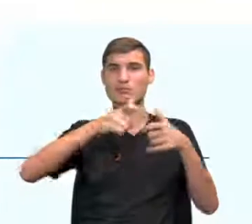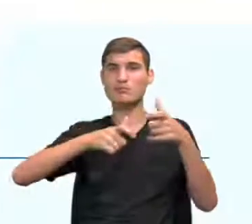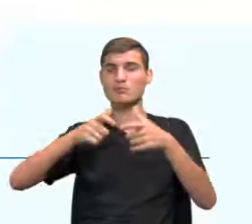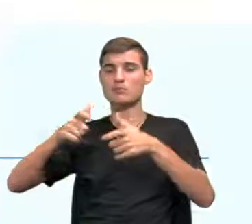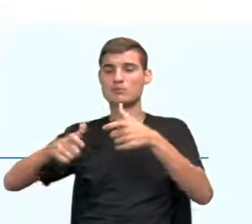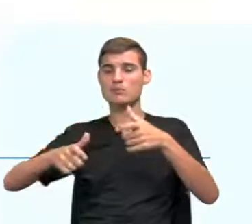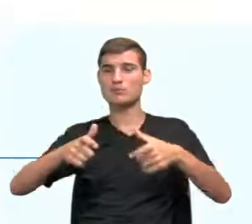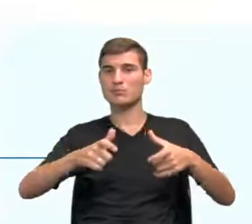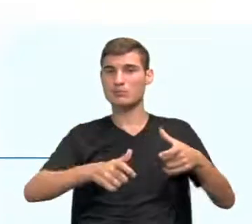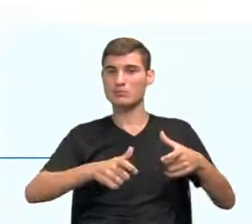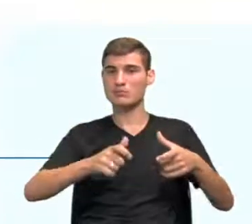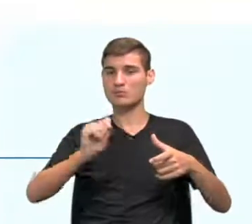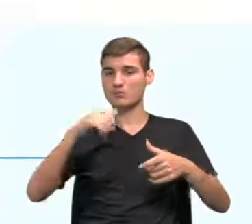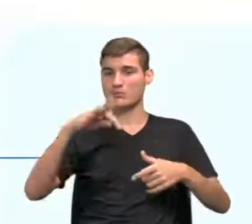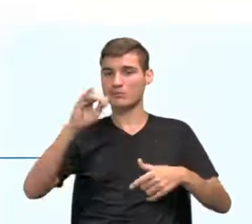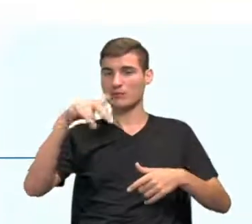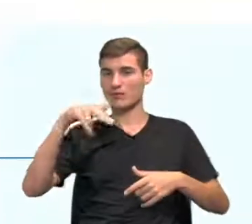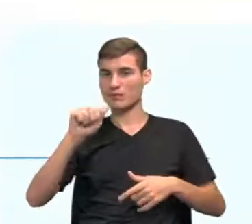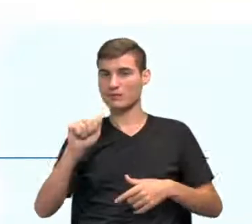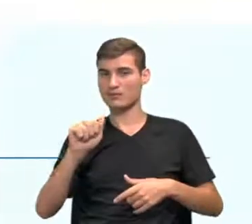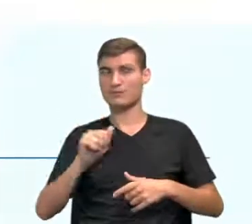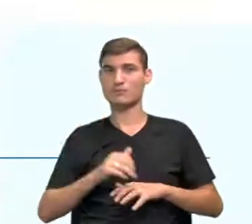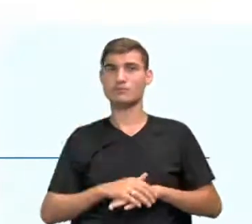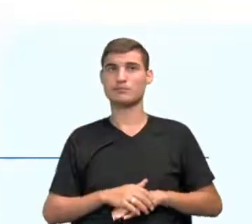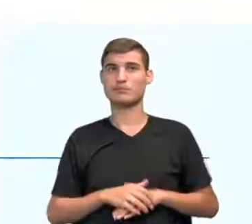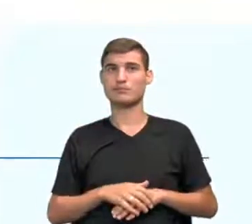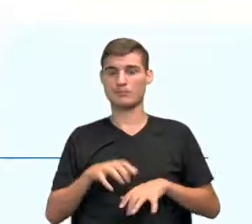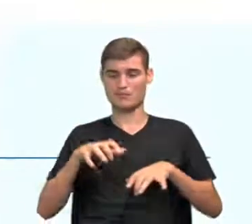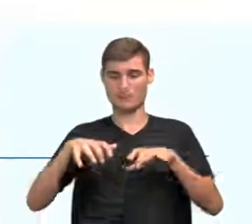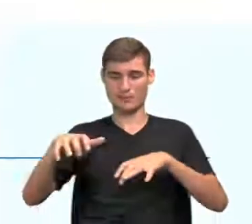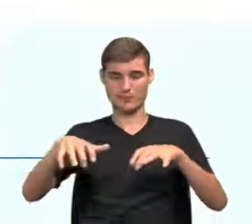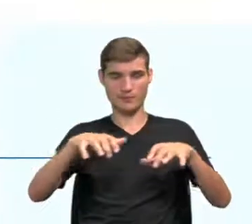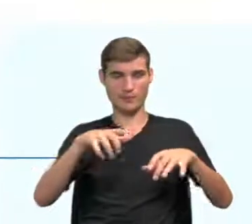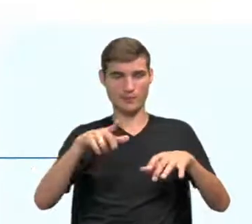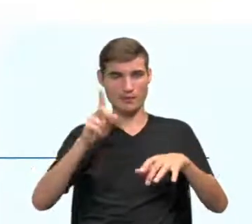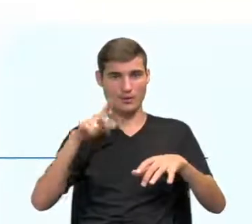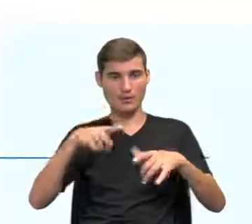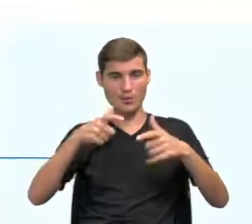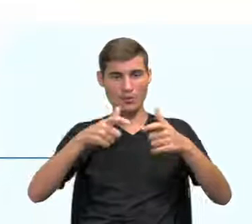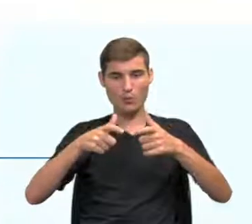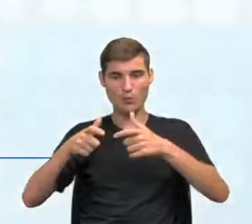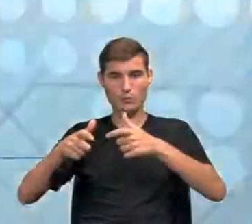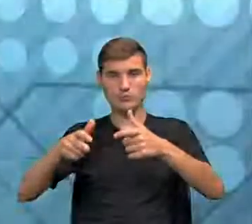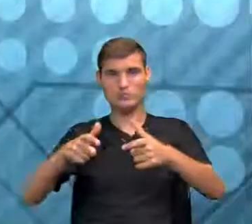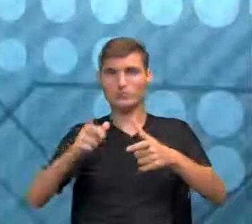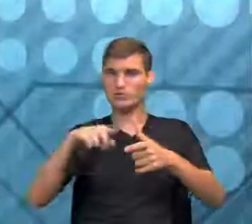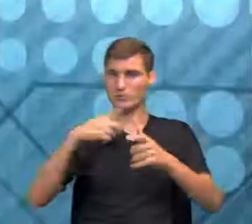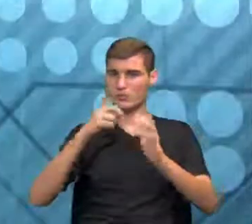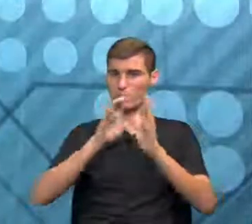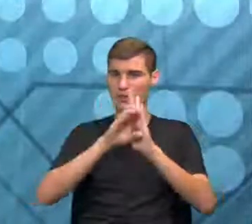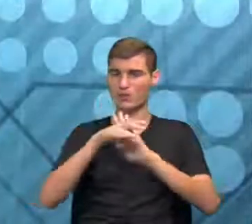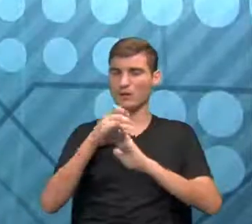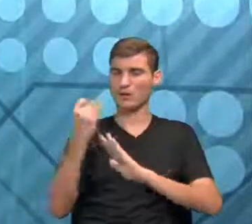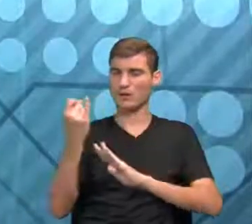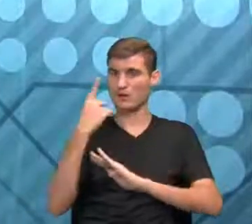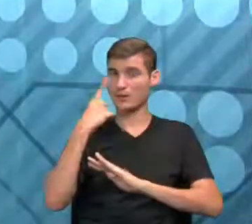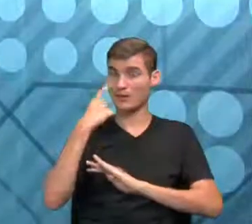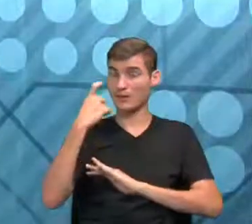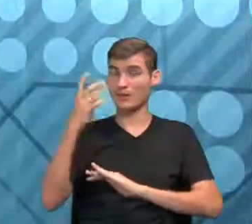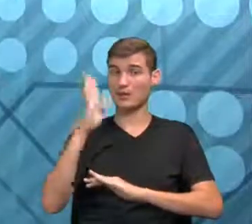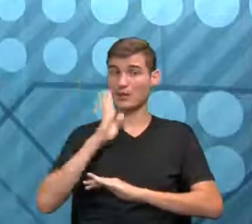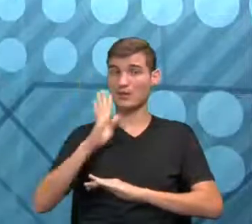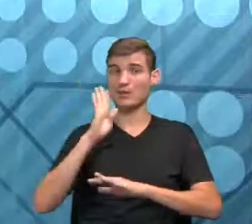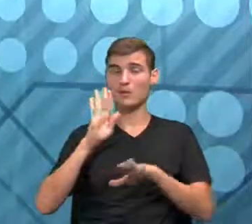Posicionamento da antena. Posicionamento, a gente entra num conceito bastante interessante.